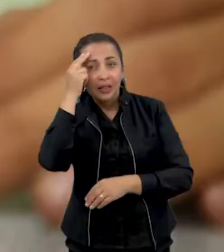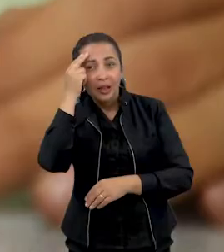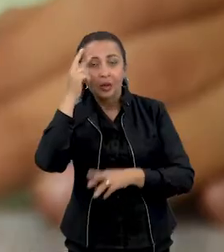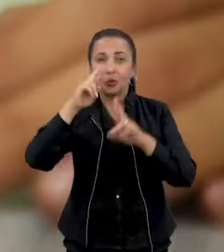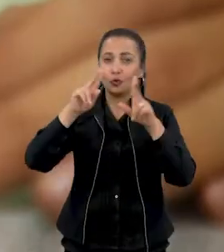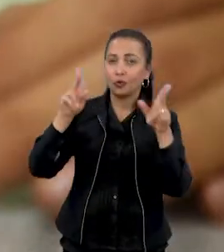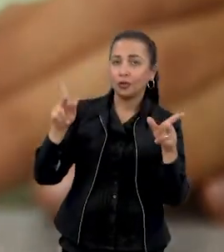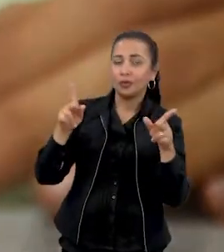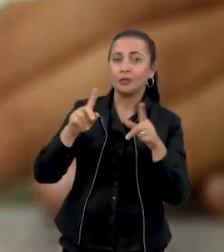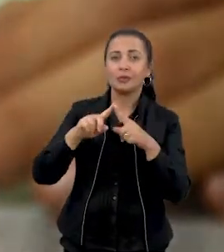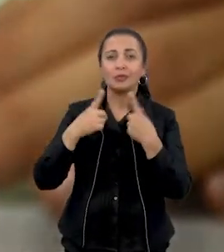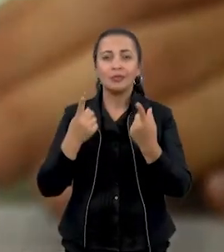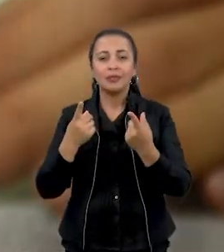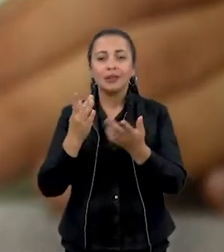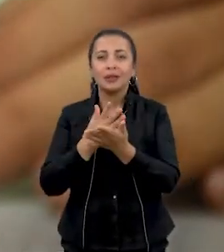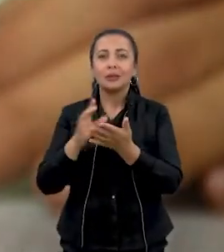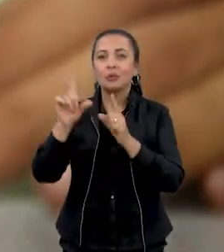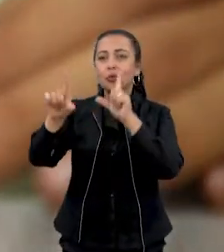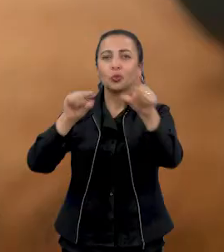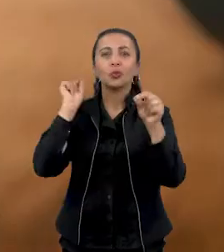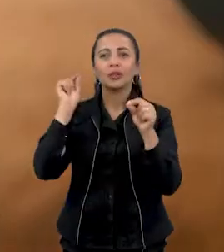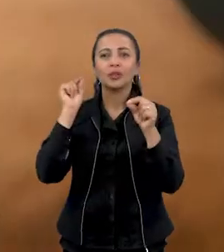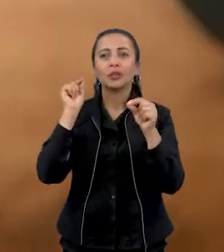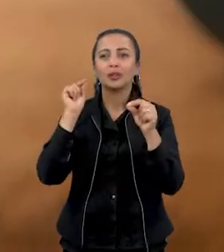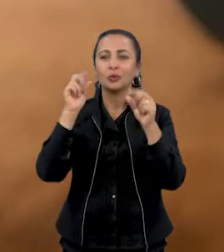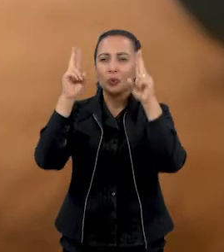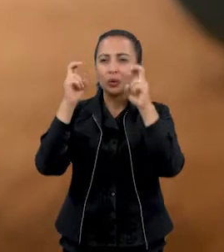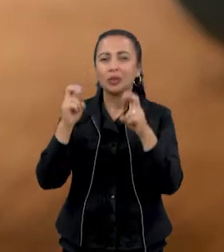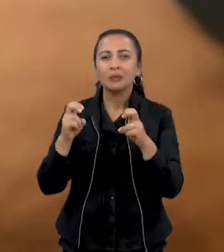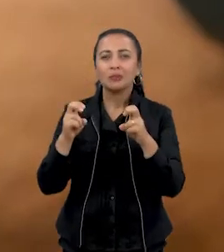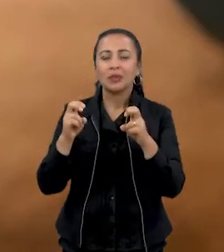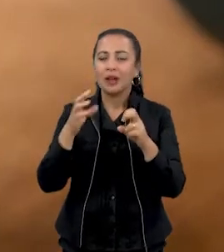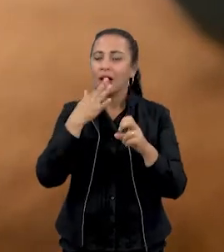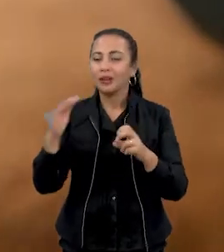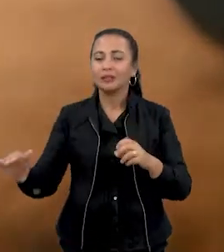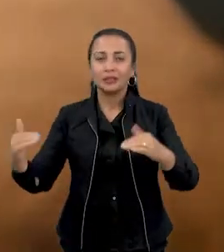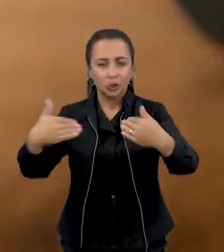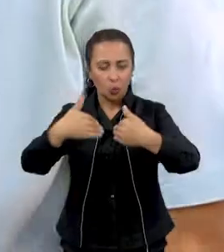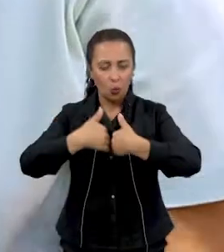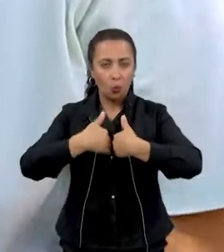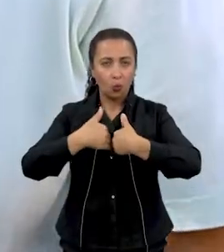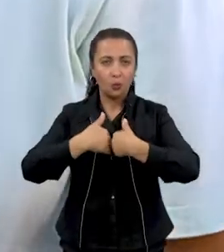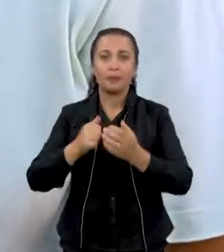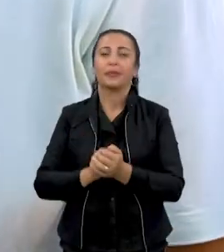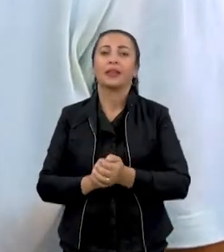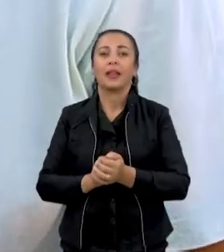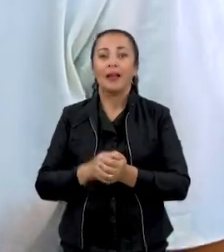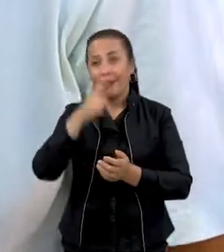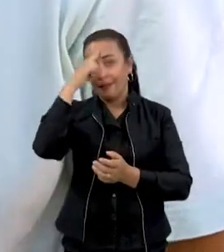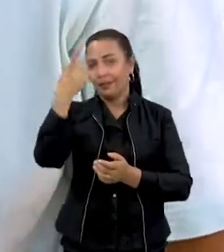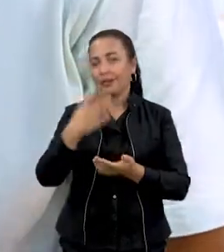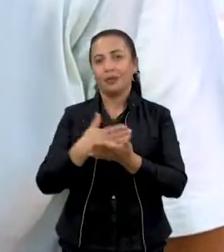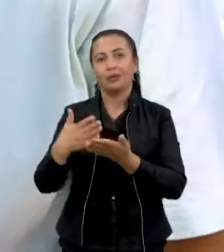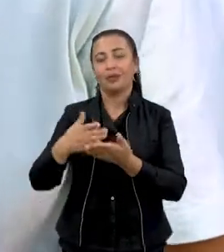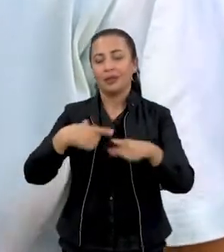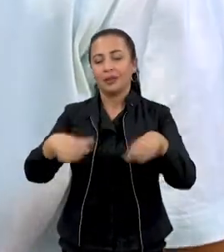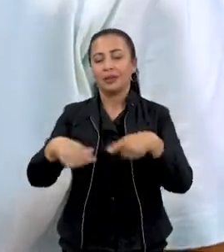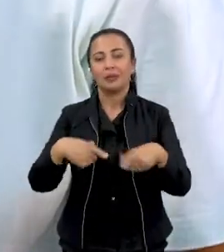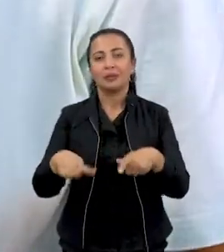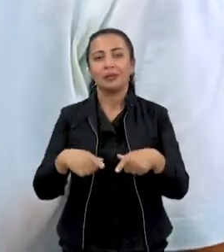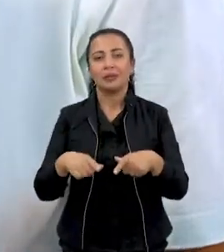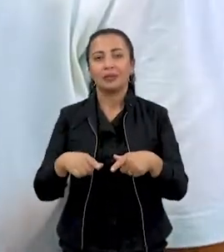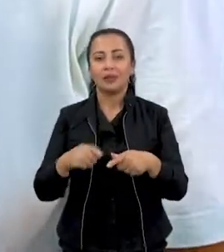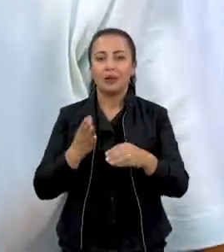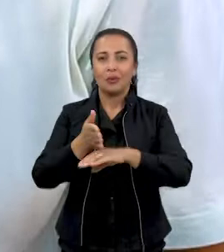neurotípicas e acabamos escolhendo um nicho mais específico de crianças autistas. A ideia inicial era mais abrangente, era trabalhar